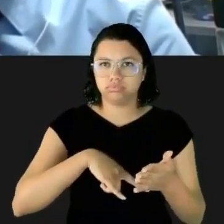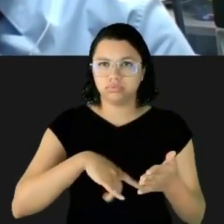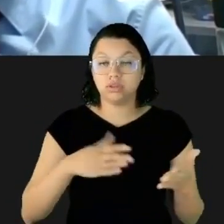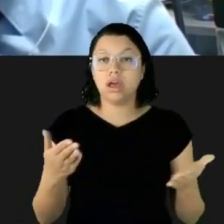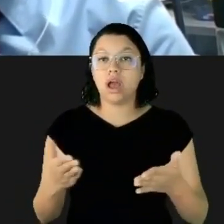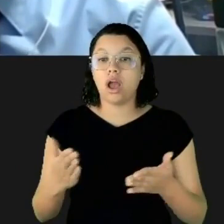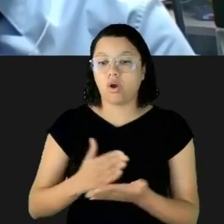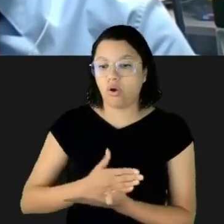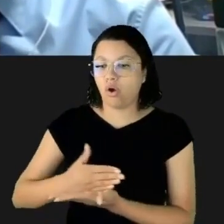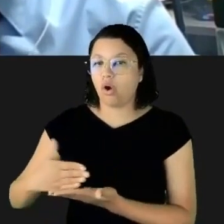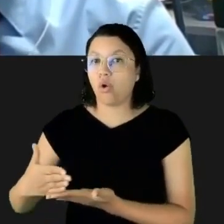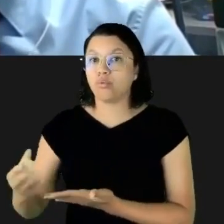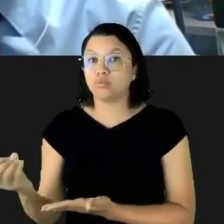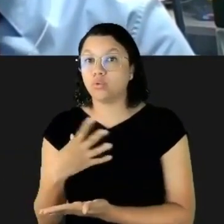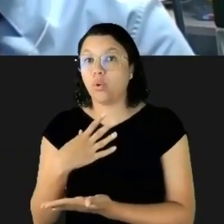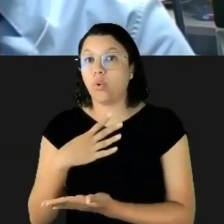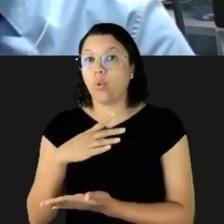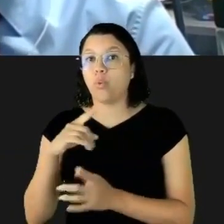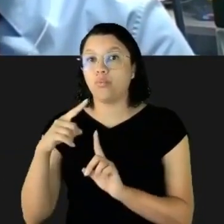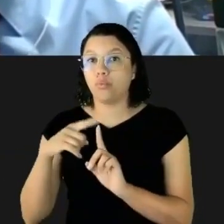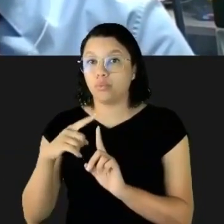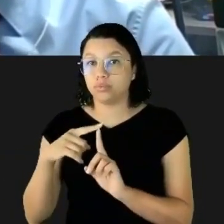você parte para um novo modelo